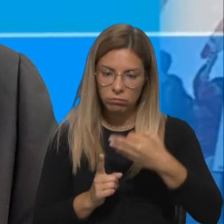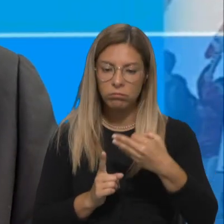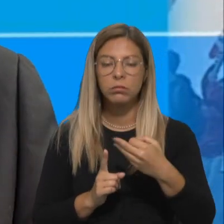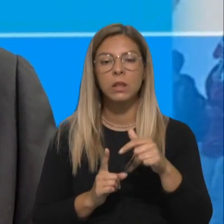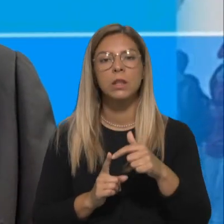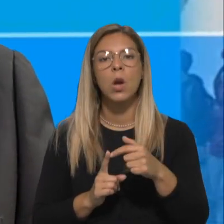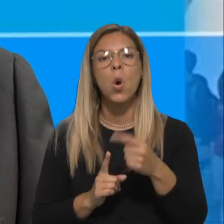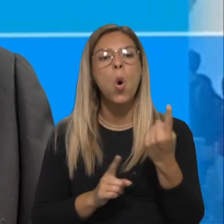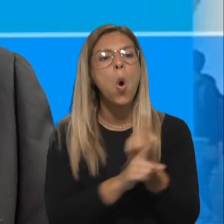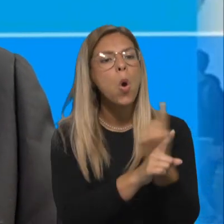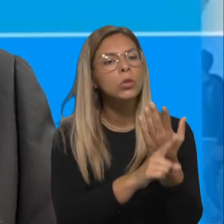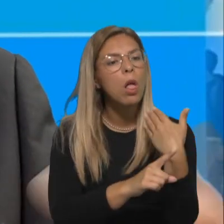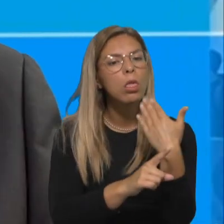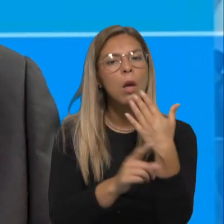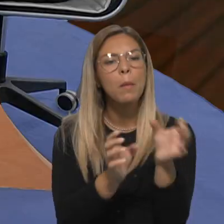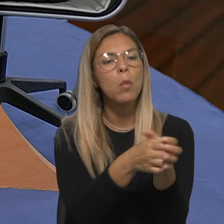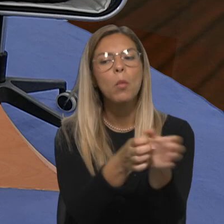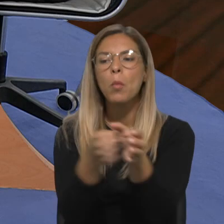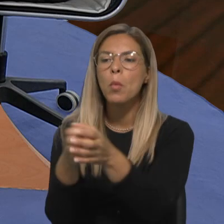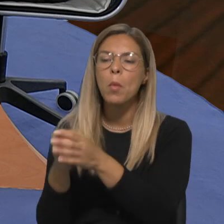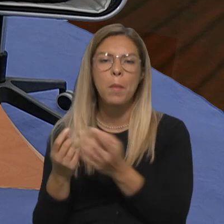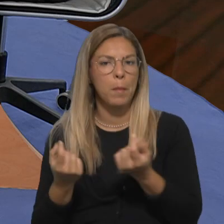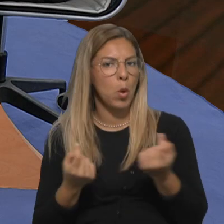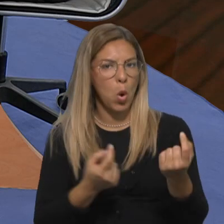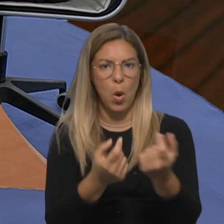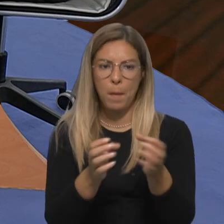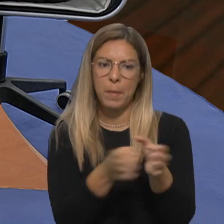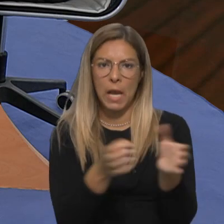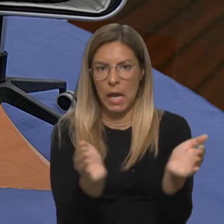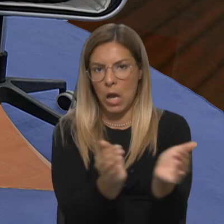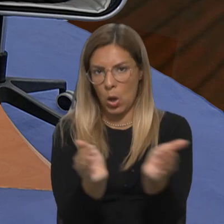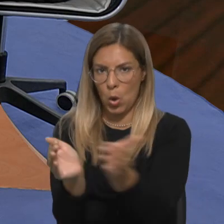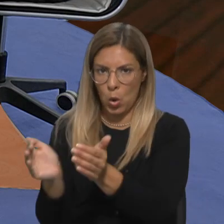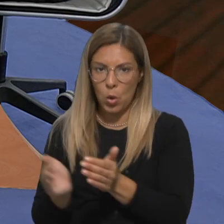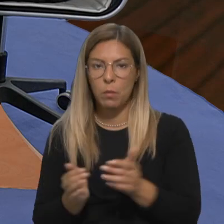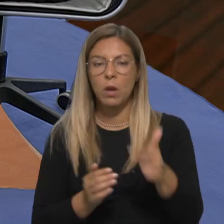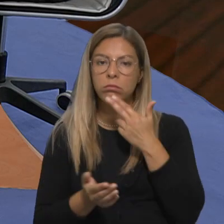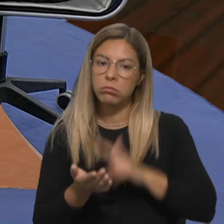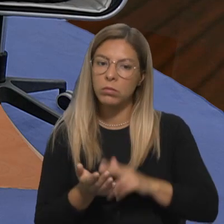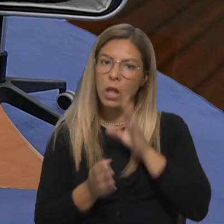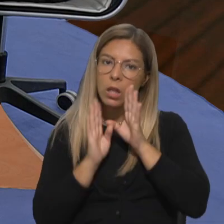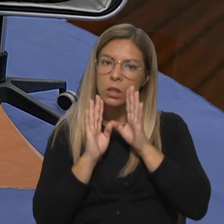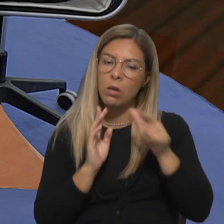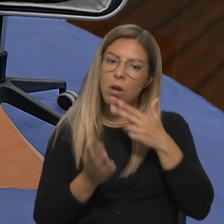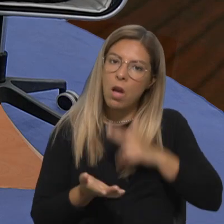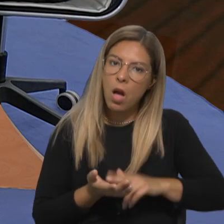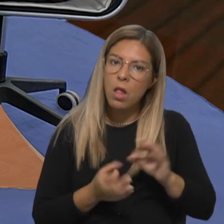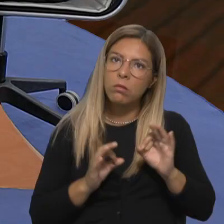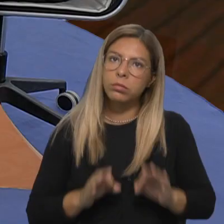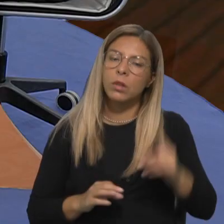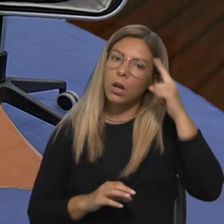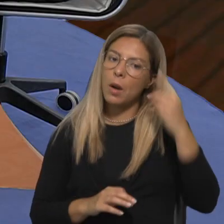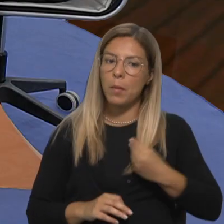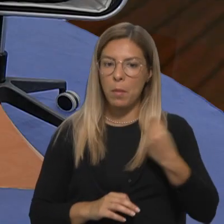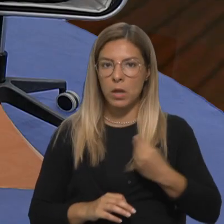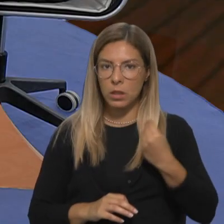pequenas comunidades, abertos ao mundo e atentos à realidade e enfim, com as preocupações habituais